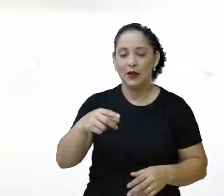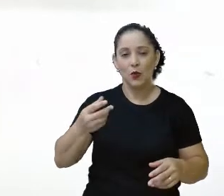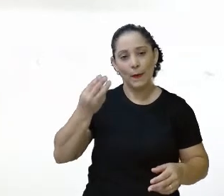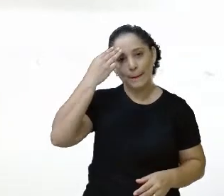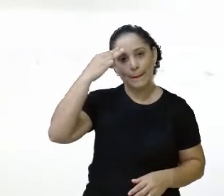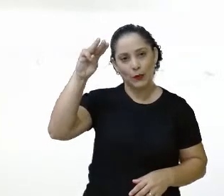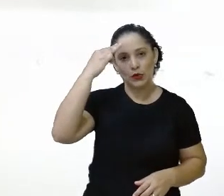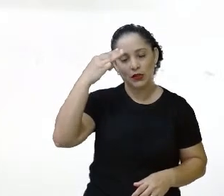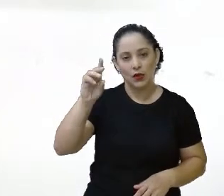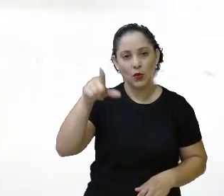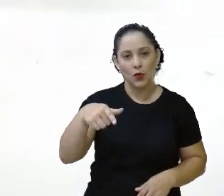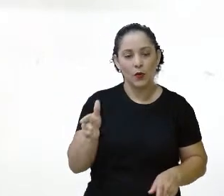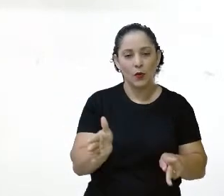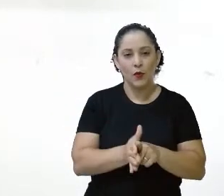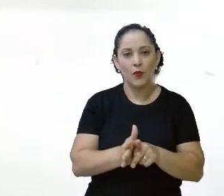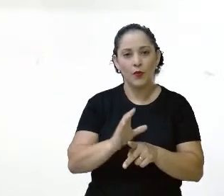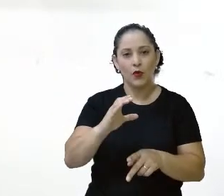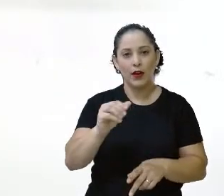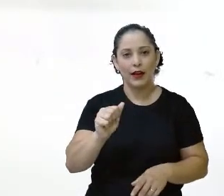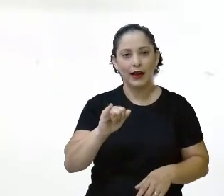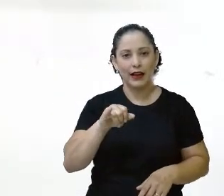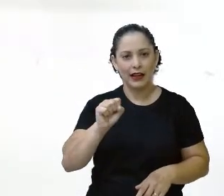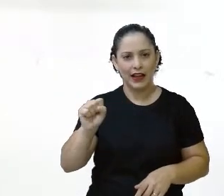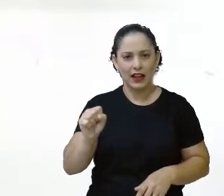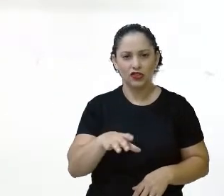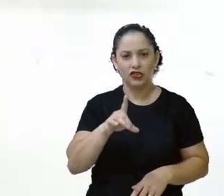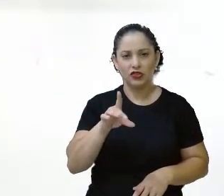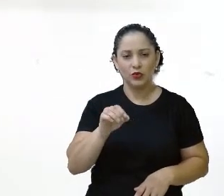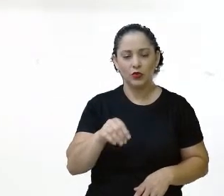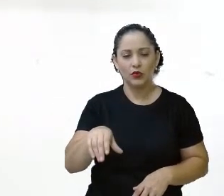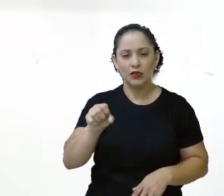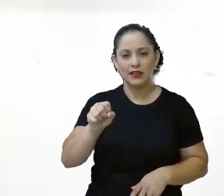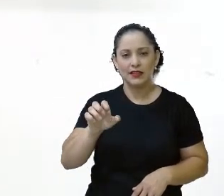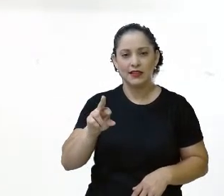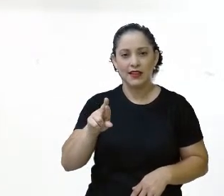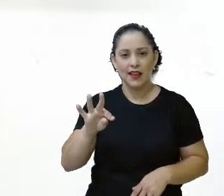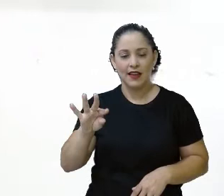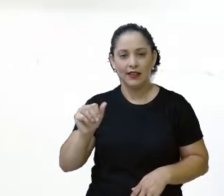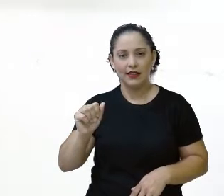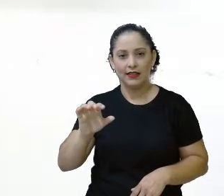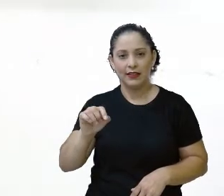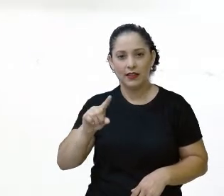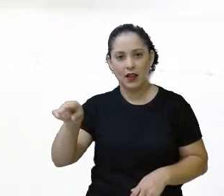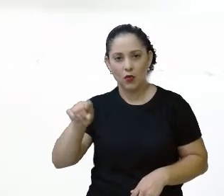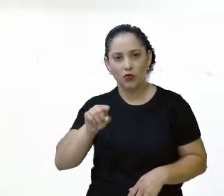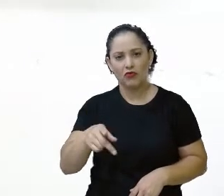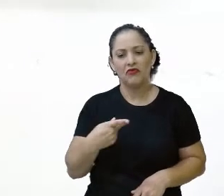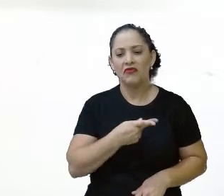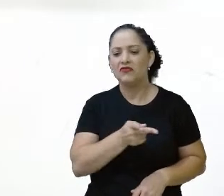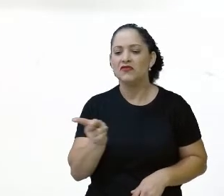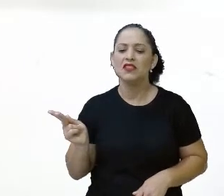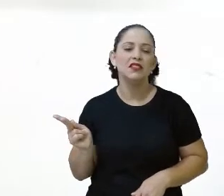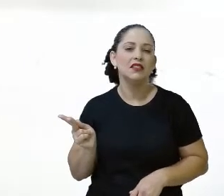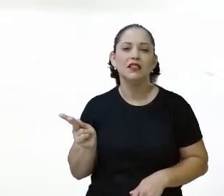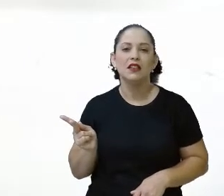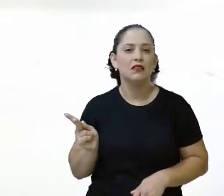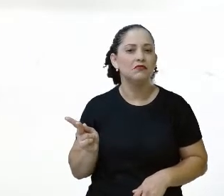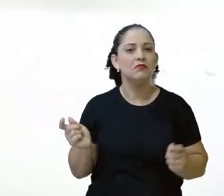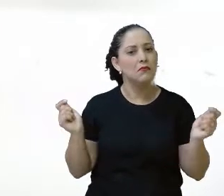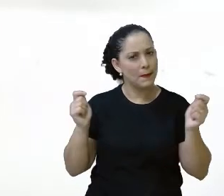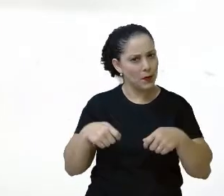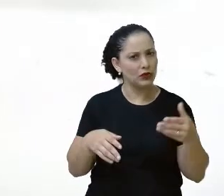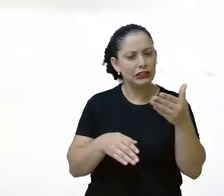Cais do Sertão, você tem a oportunidade de fazer uma visita, assim, vamos dizer, no